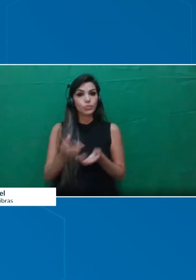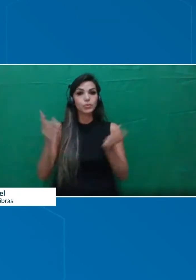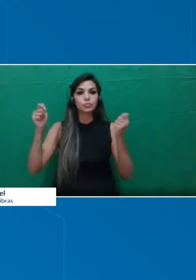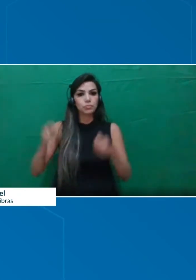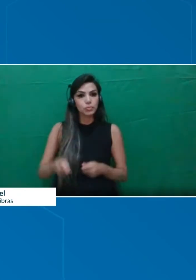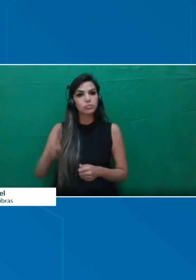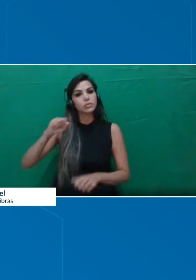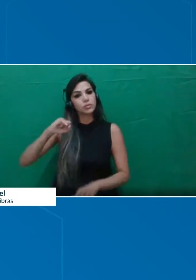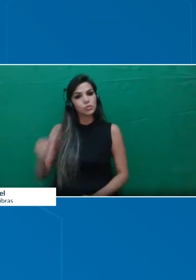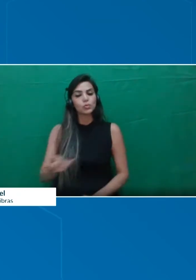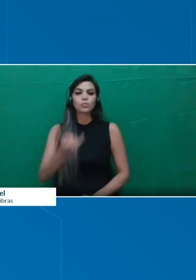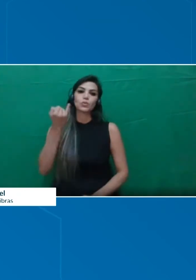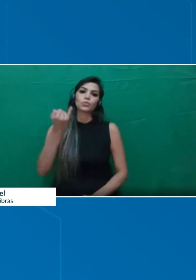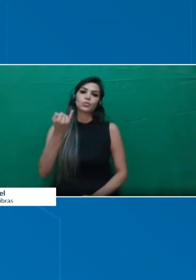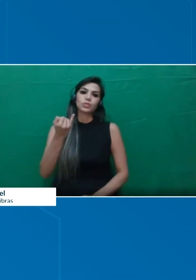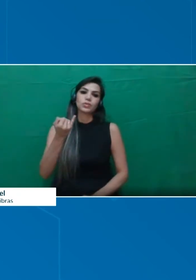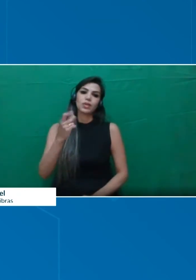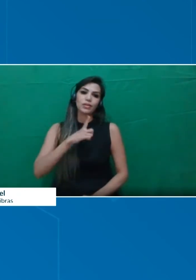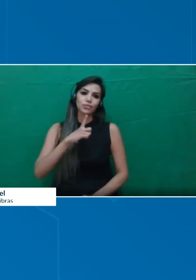universidade. E